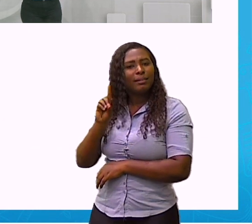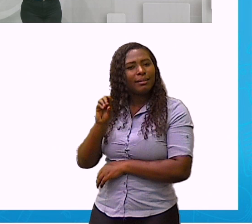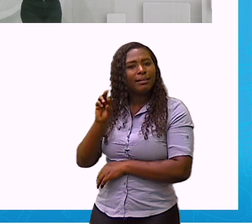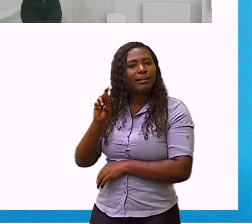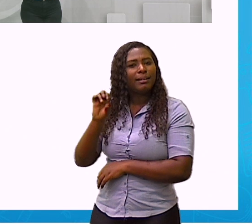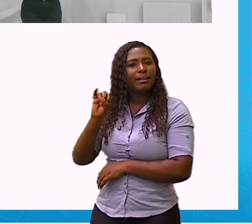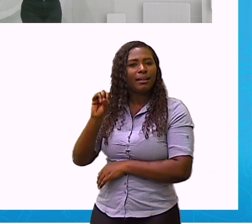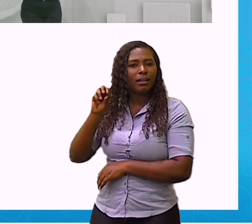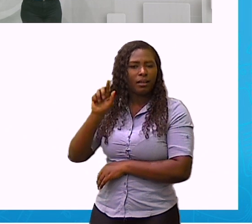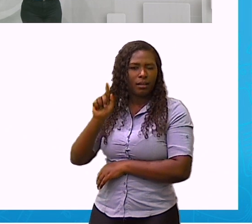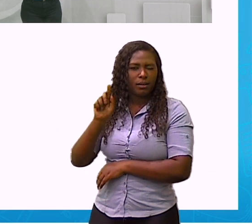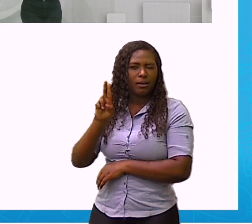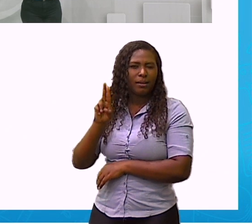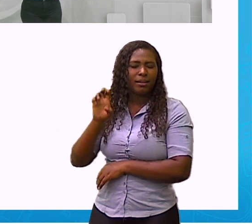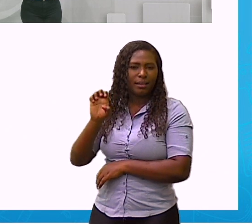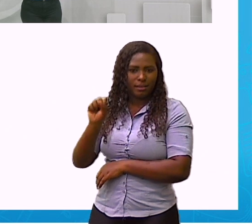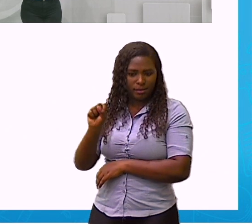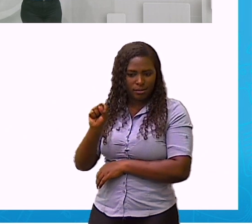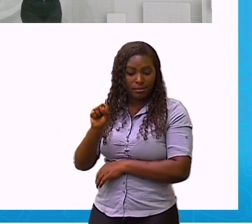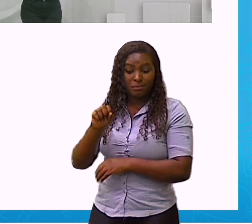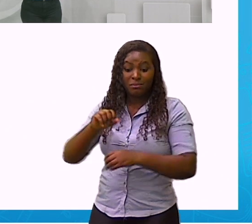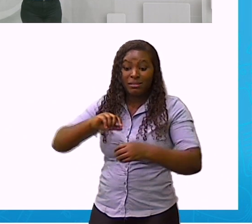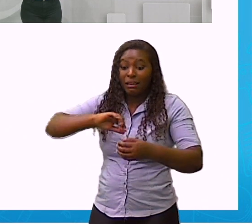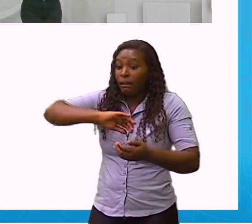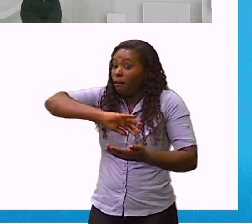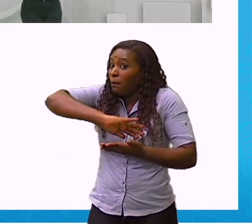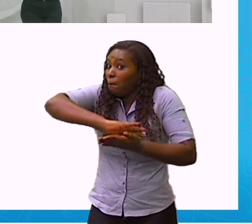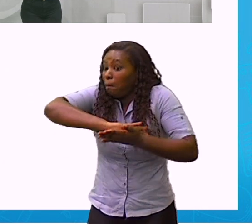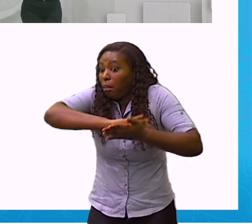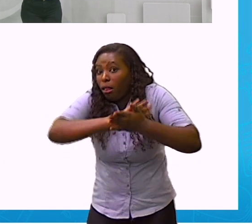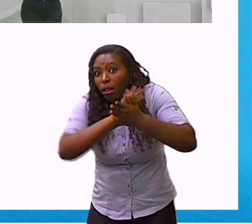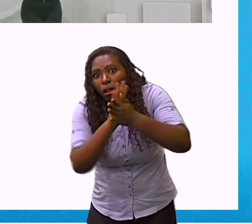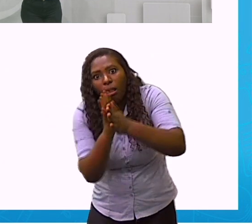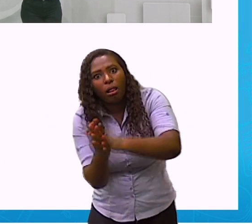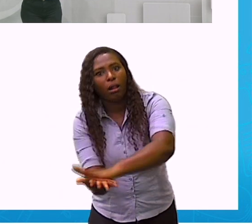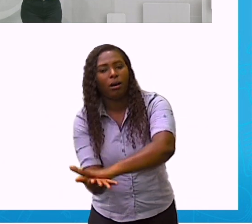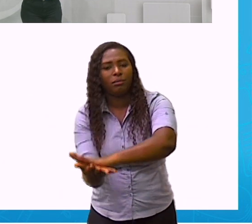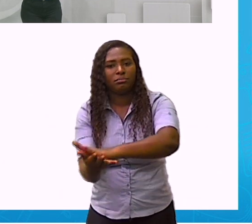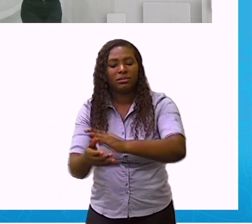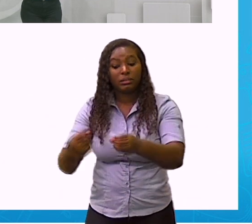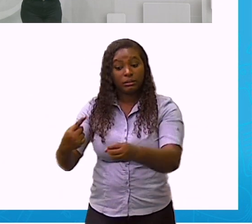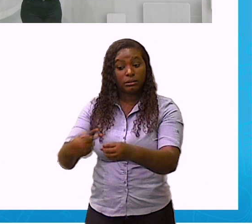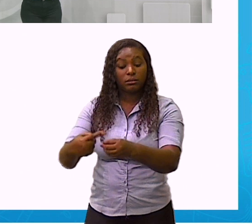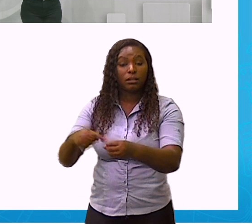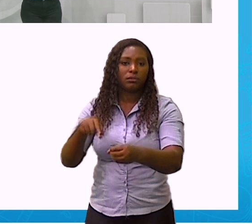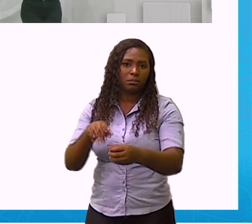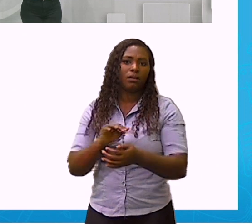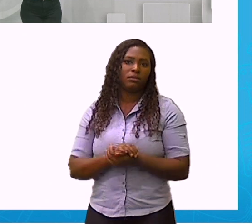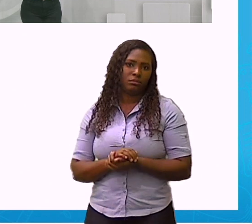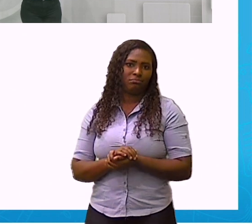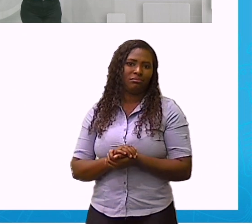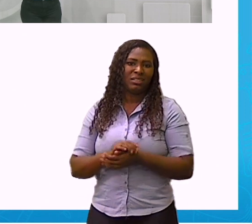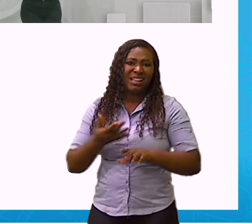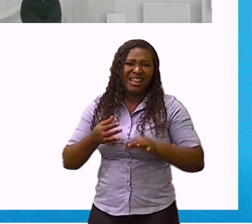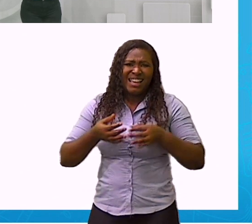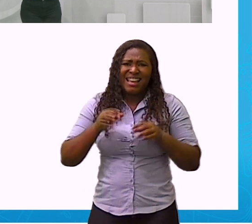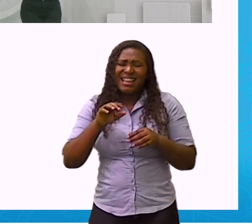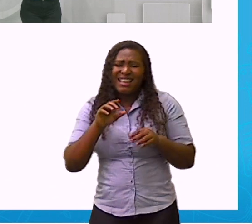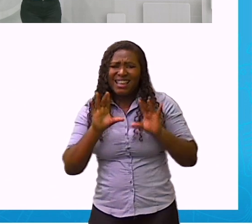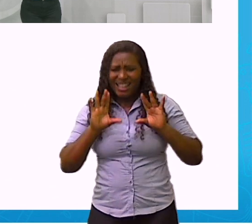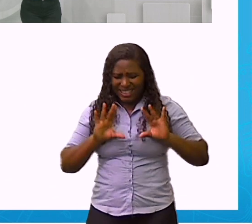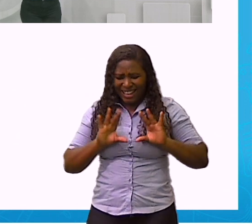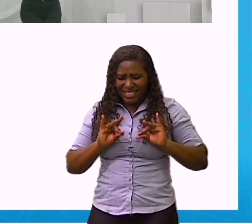16 dias, a lama seguiu o leito de 853 quilômetros do Rio Doce e atingiu